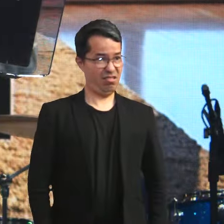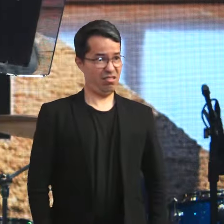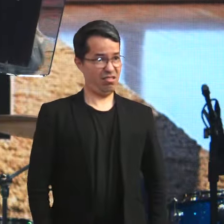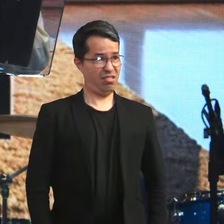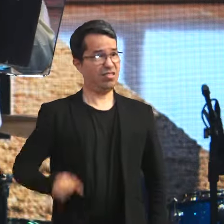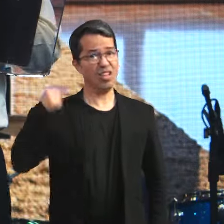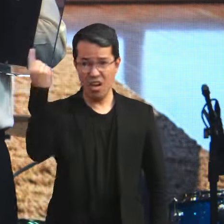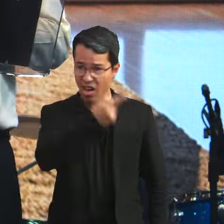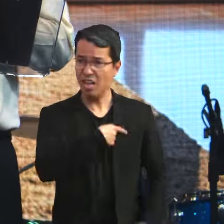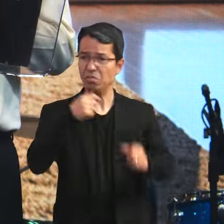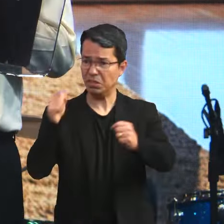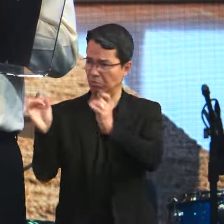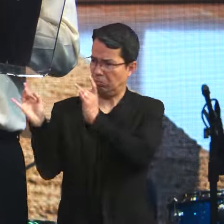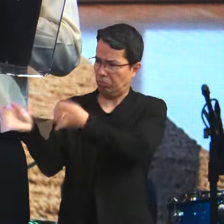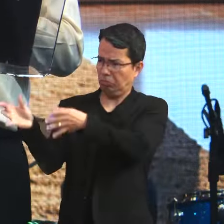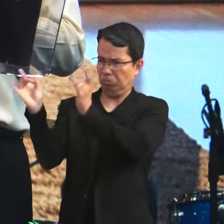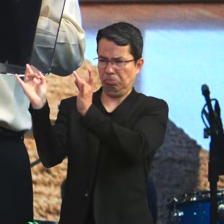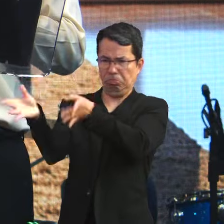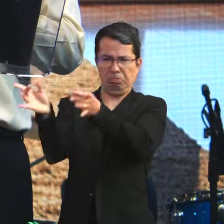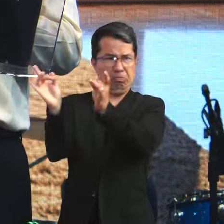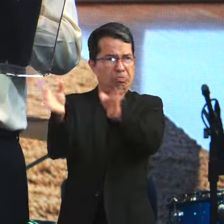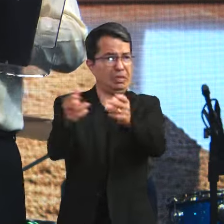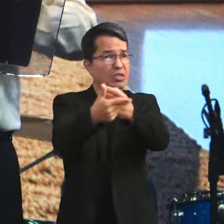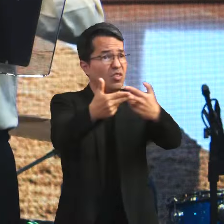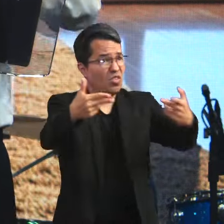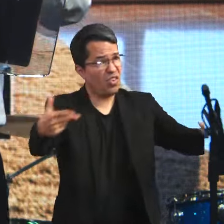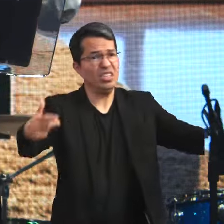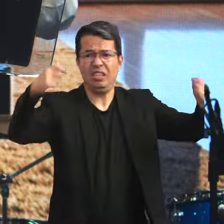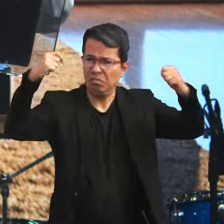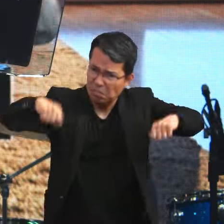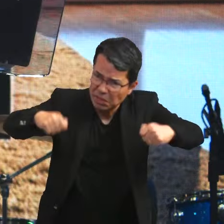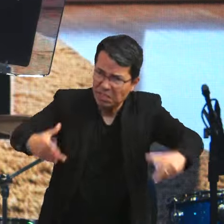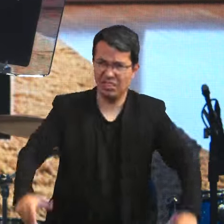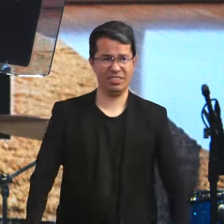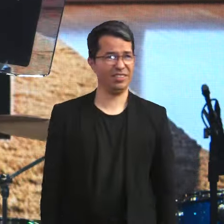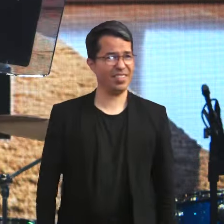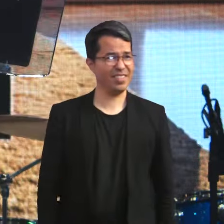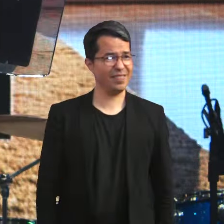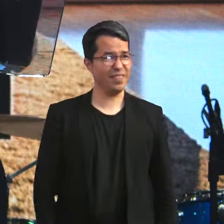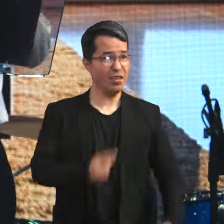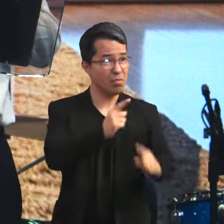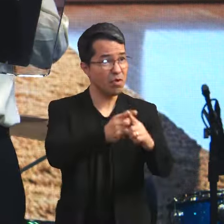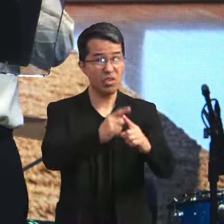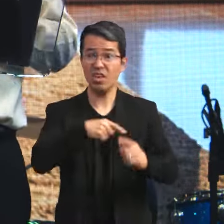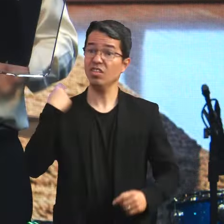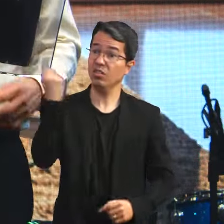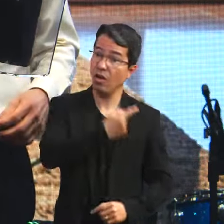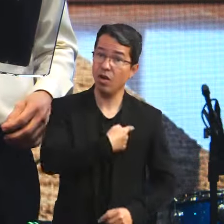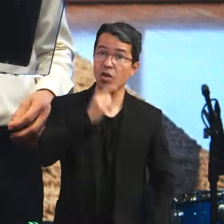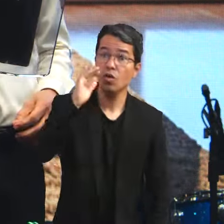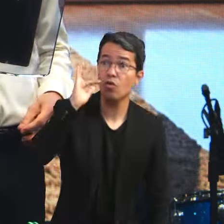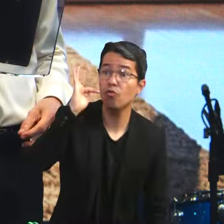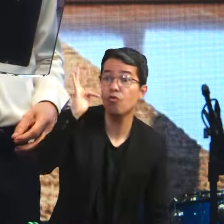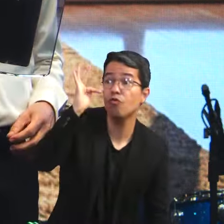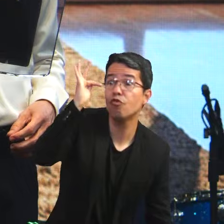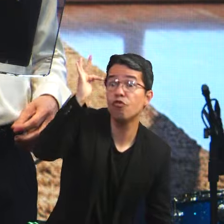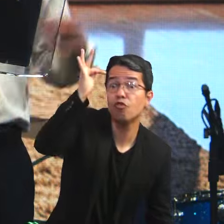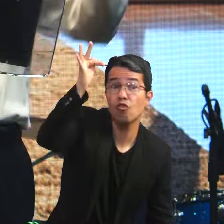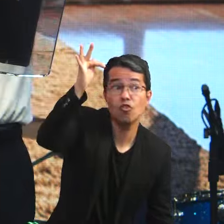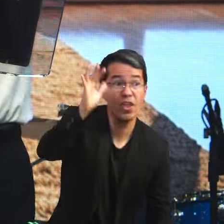queo renar ctas cois Así como log Fin como